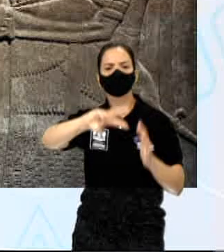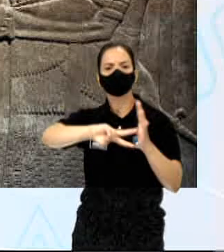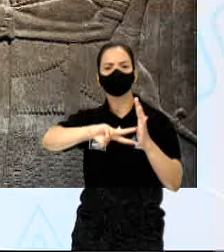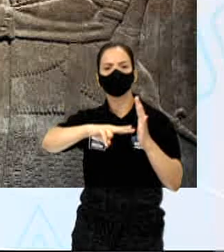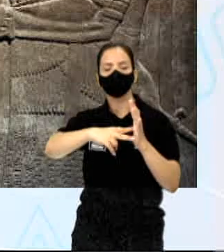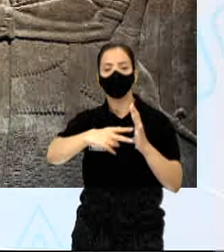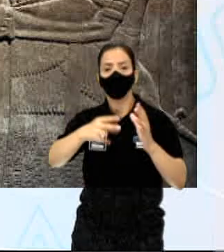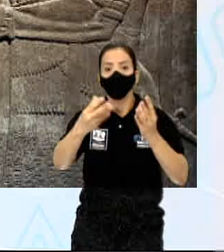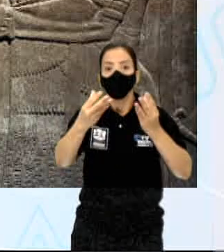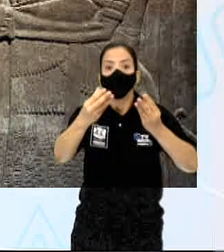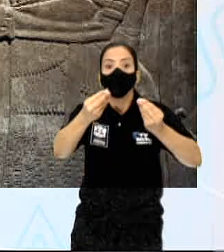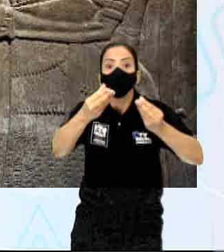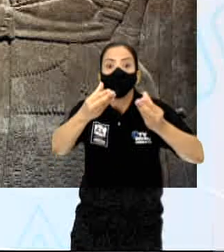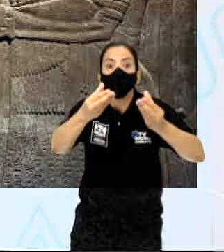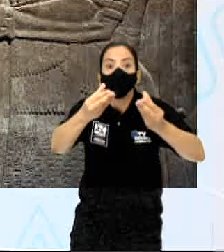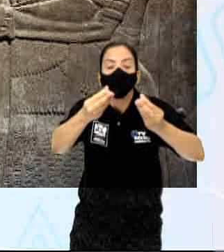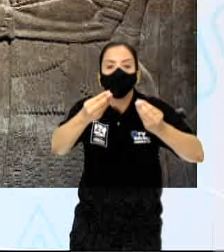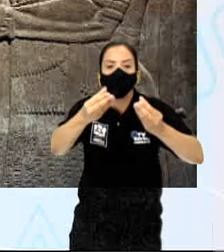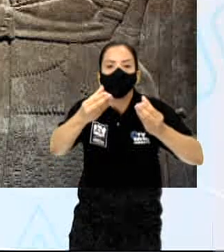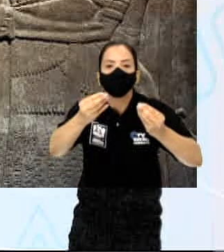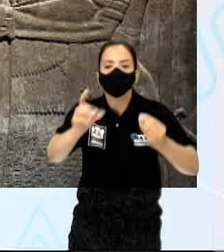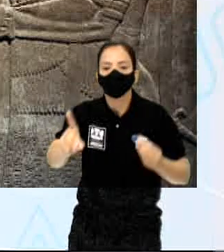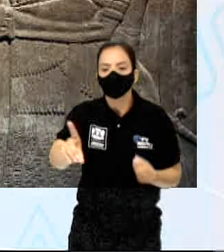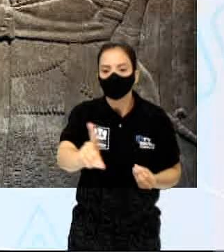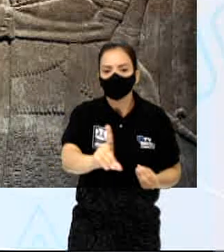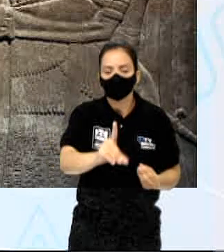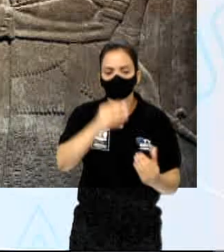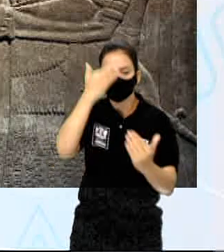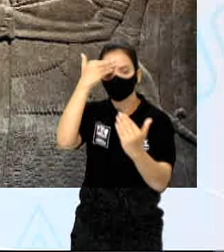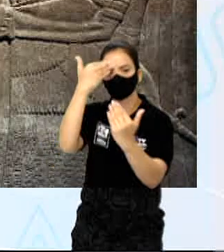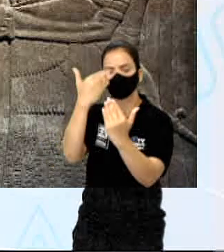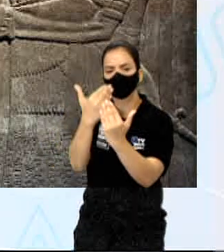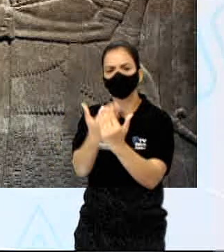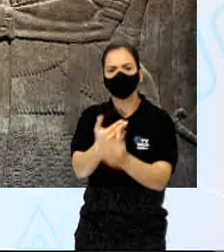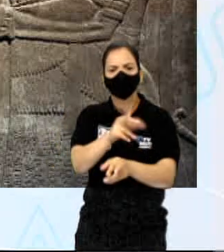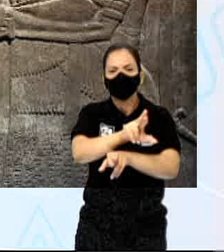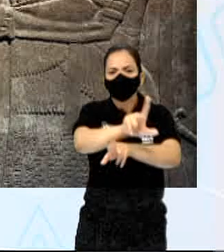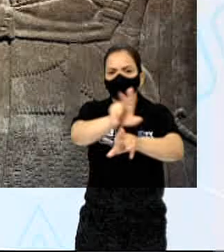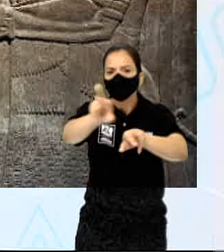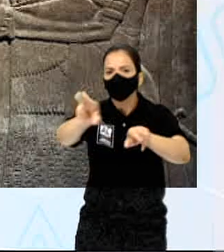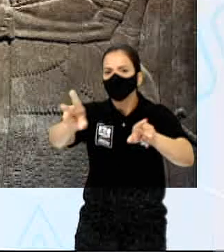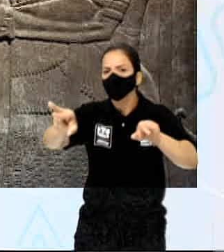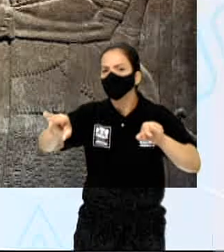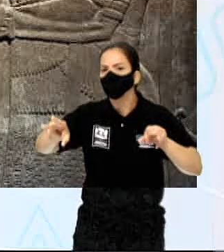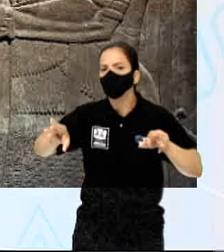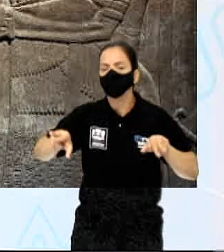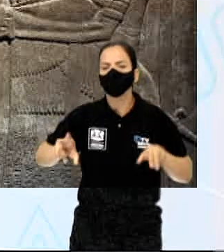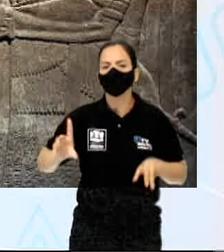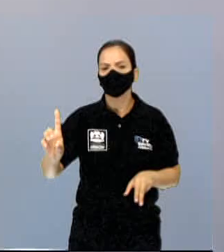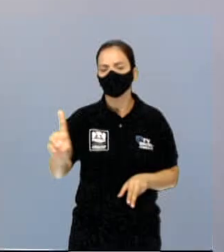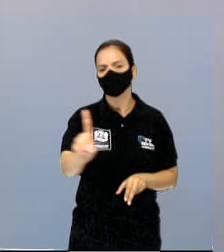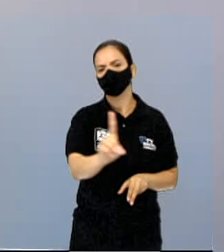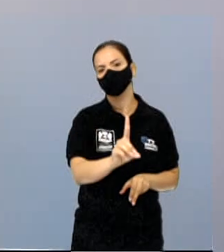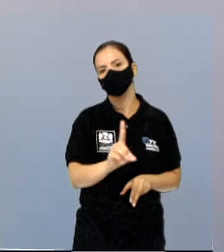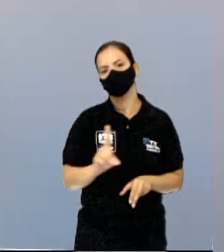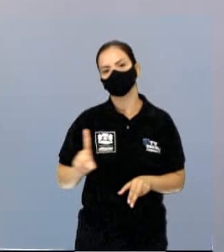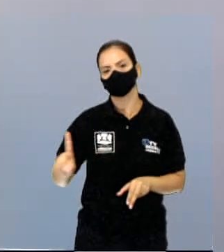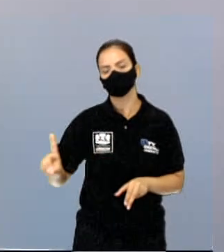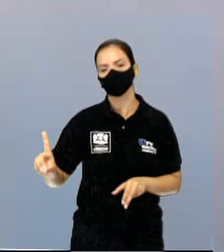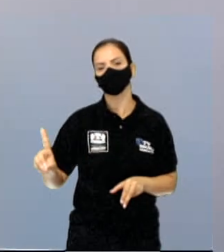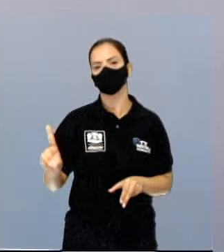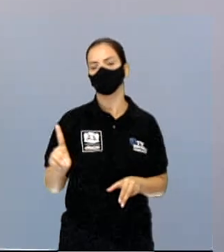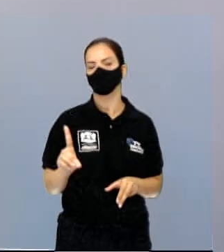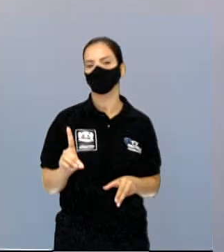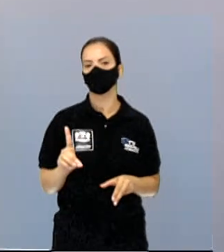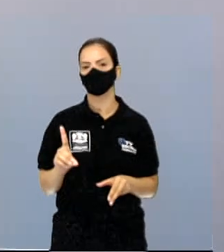deuses, na verdade. Eles acreditavam em vários tipos de deuses. E esses deuses geralmente estavam